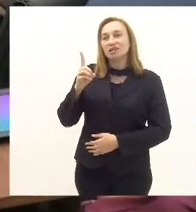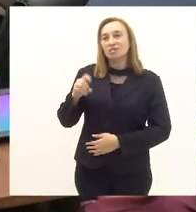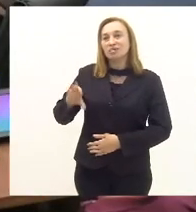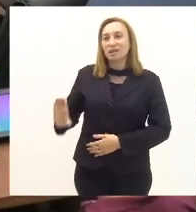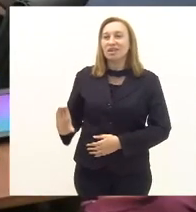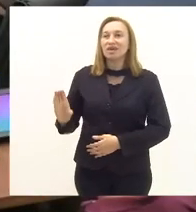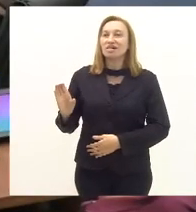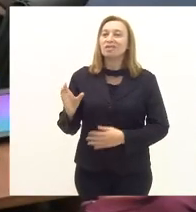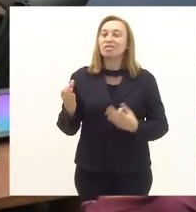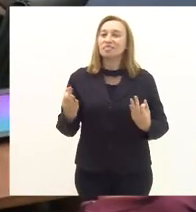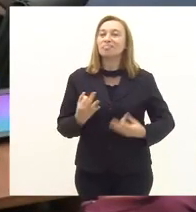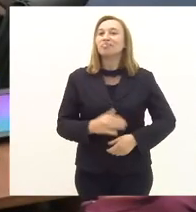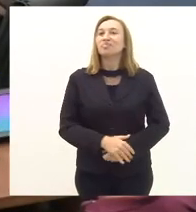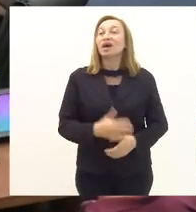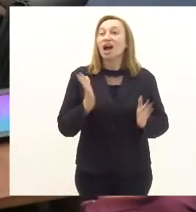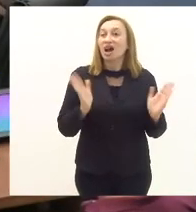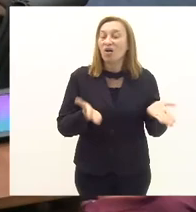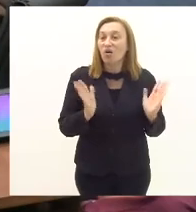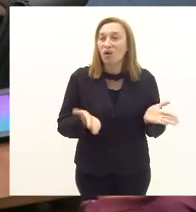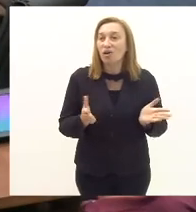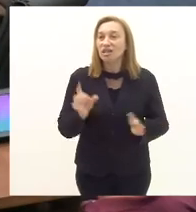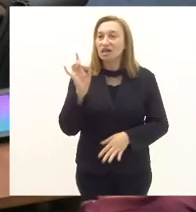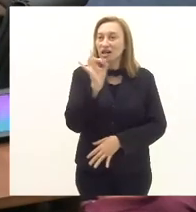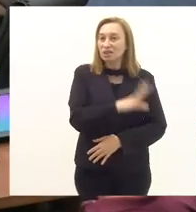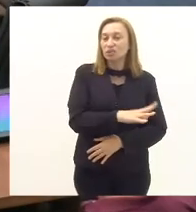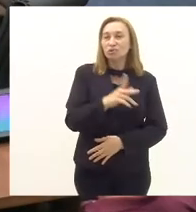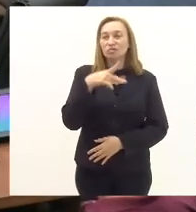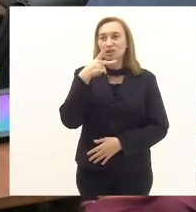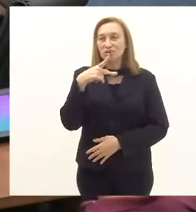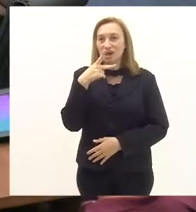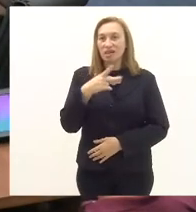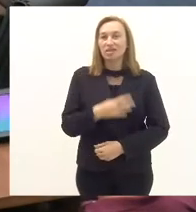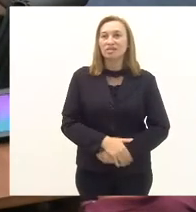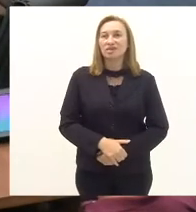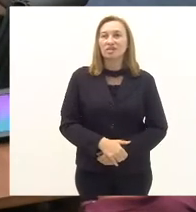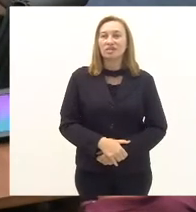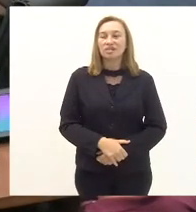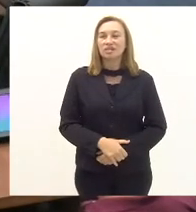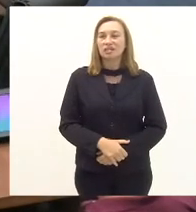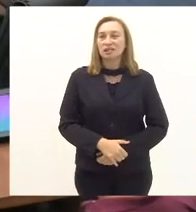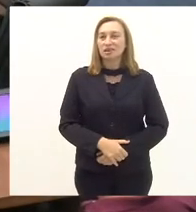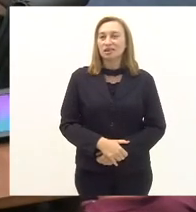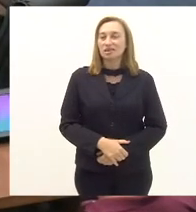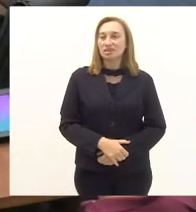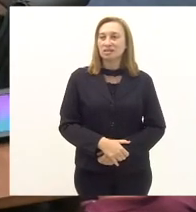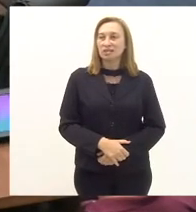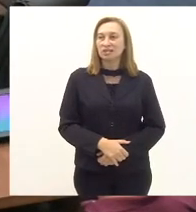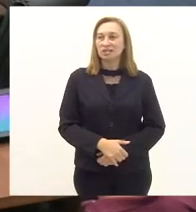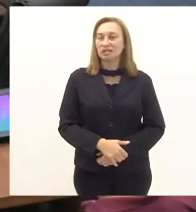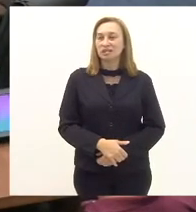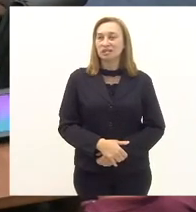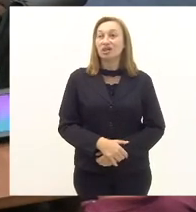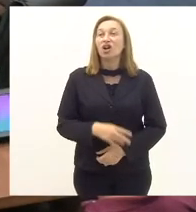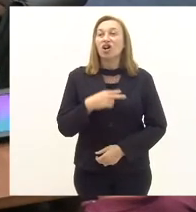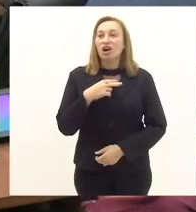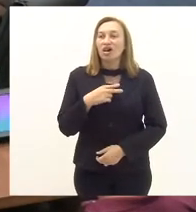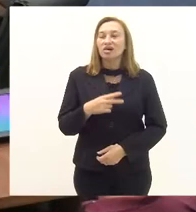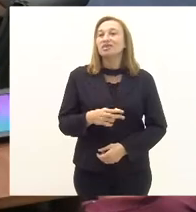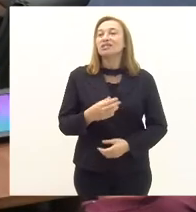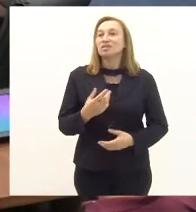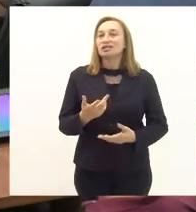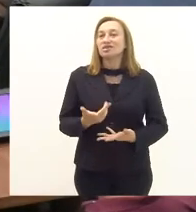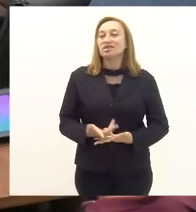Beleza, Hernani. Bom, então agora as últimas intervenções das autoridades aqui, que estão roucas de tanto ouvir,